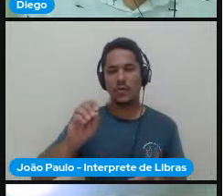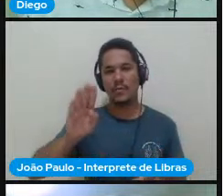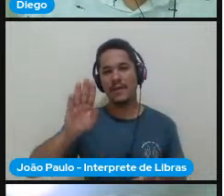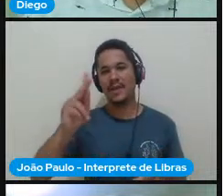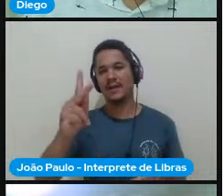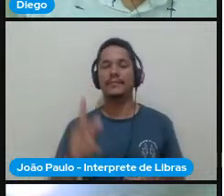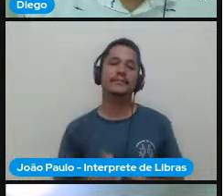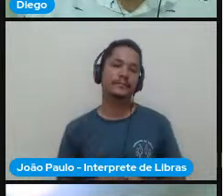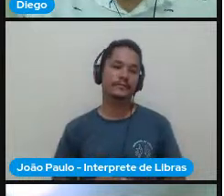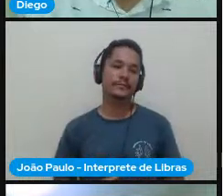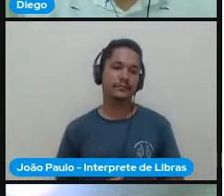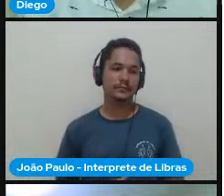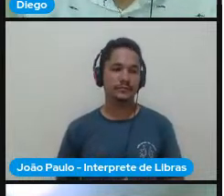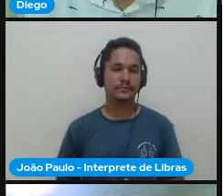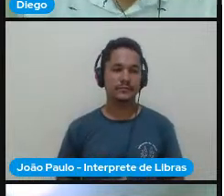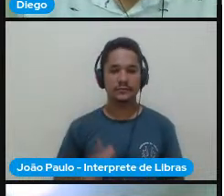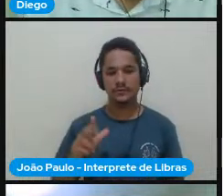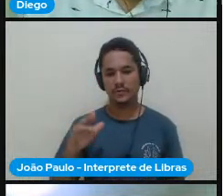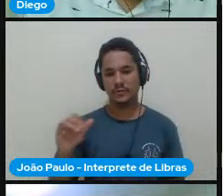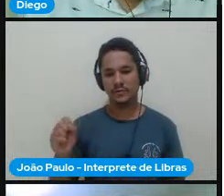palavrinha sobre as perguntas? Fique à vontade.